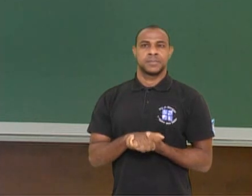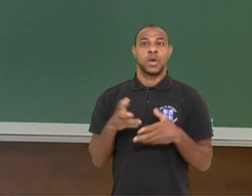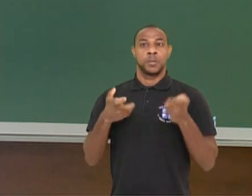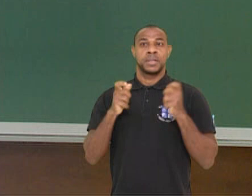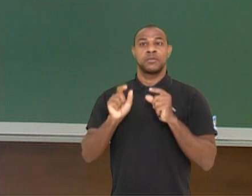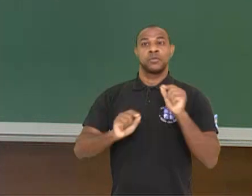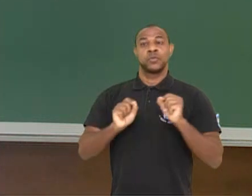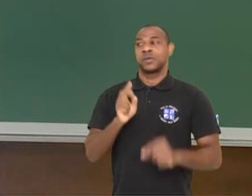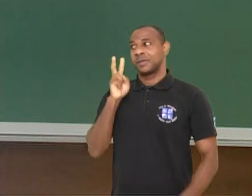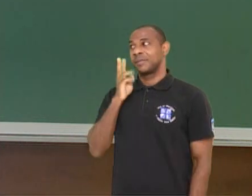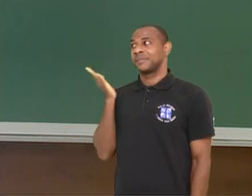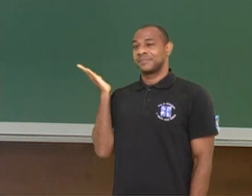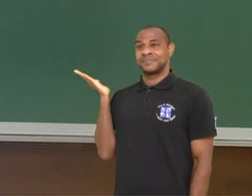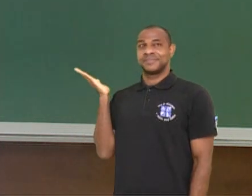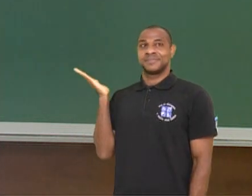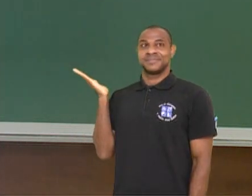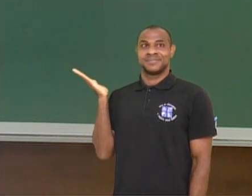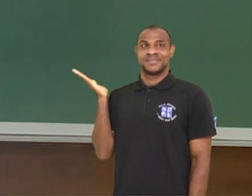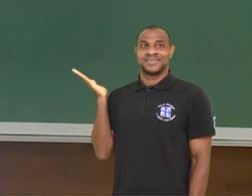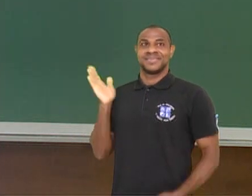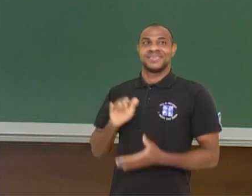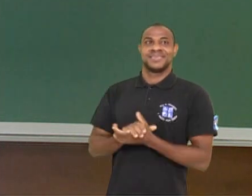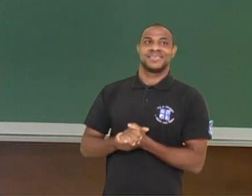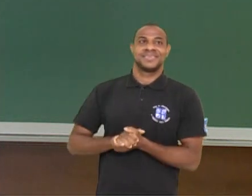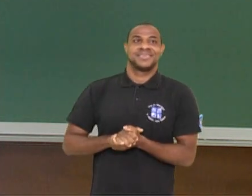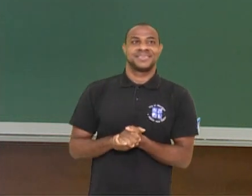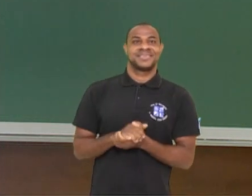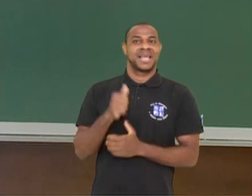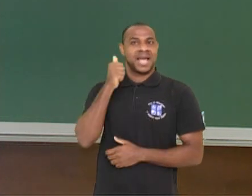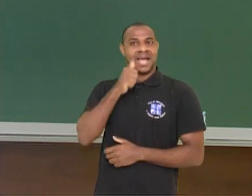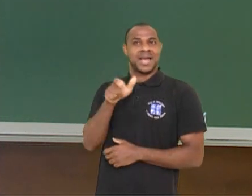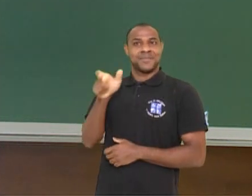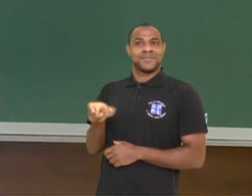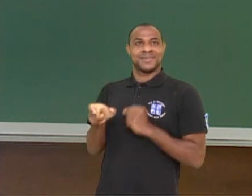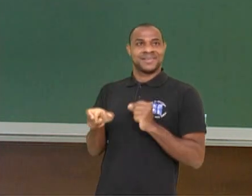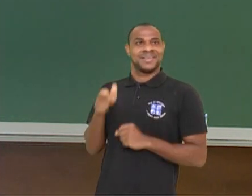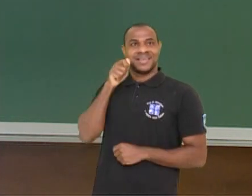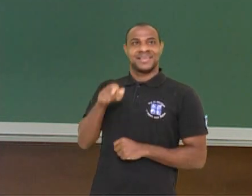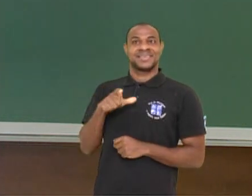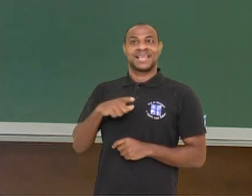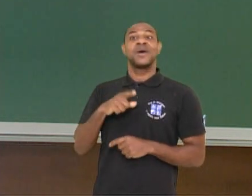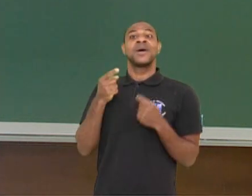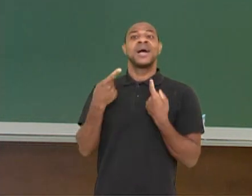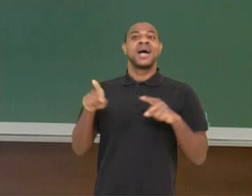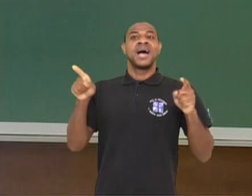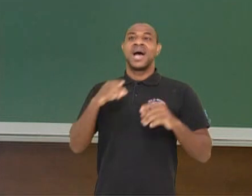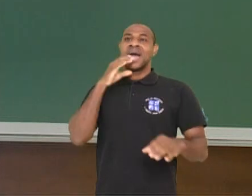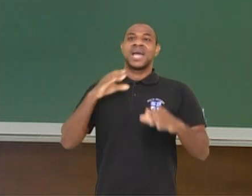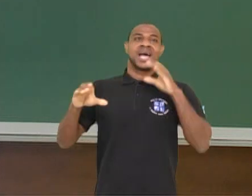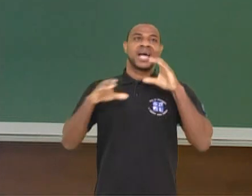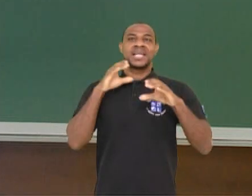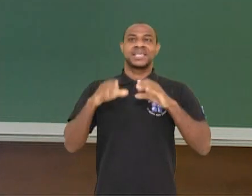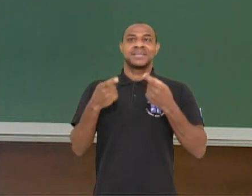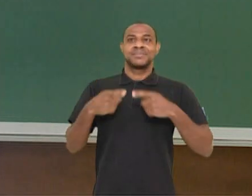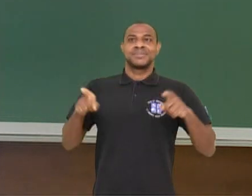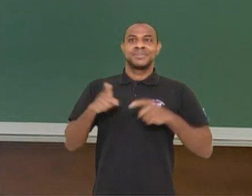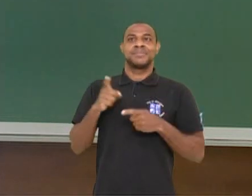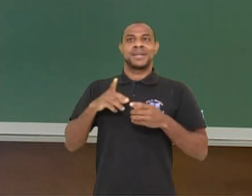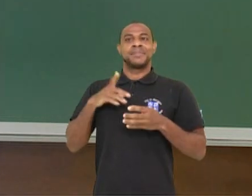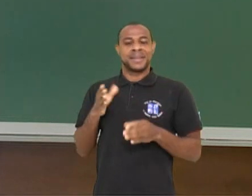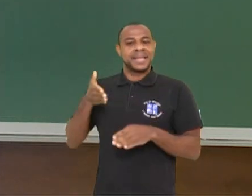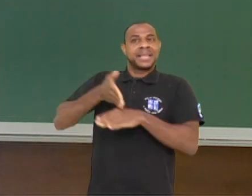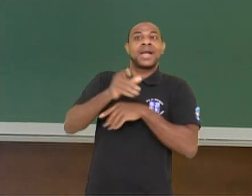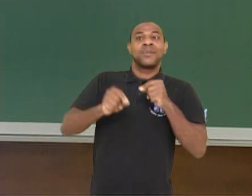Observem que Sarah is singing to join the musical choir. Né? Ela está cantando para ingressar no coral